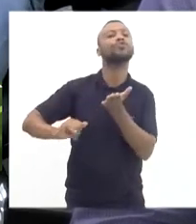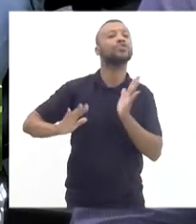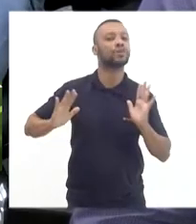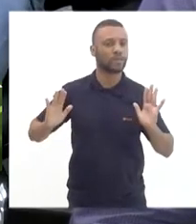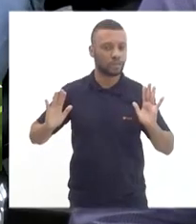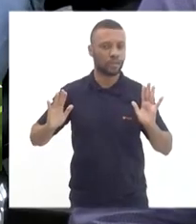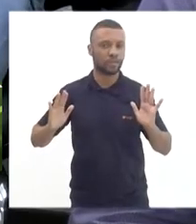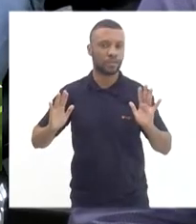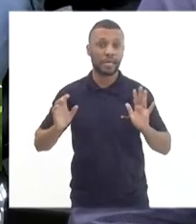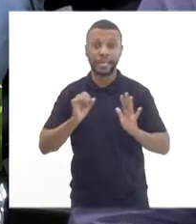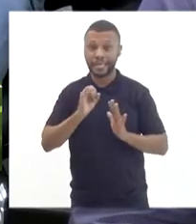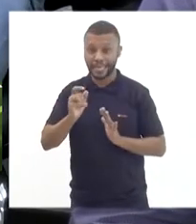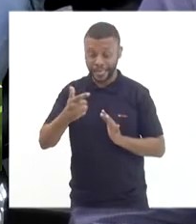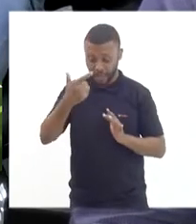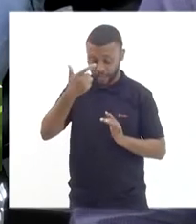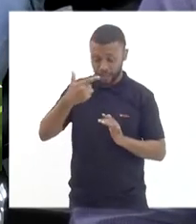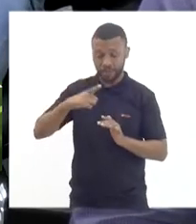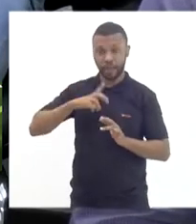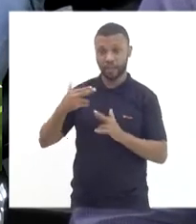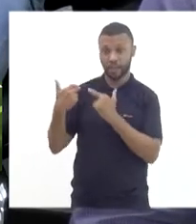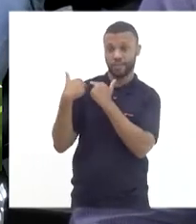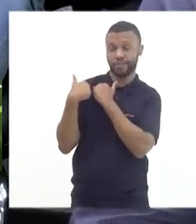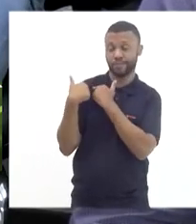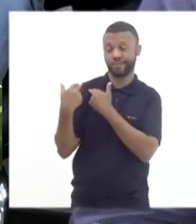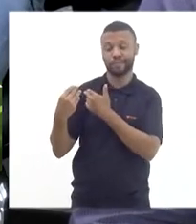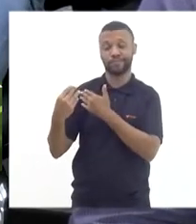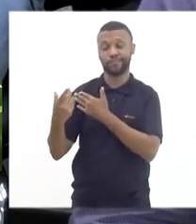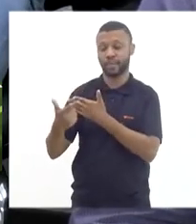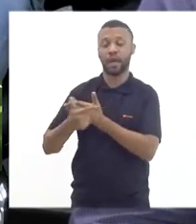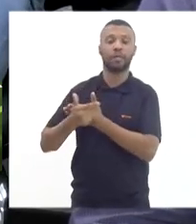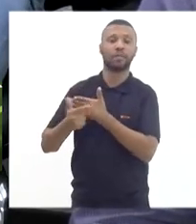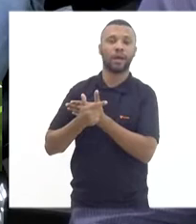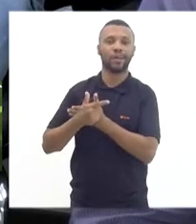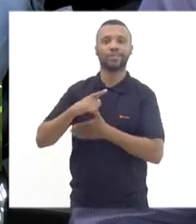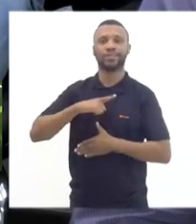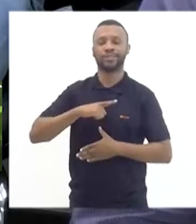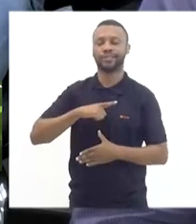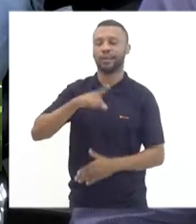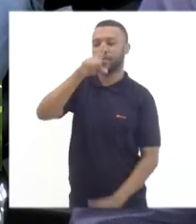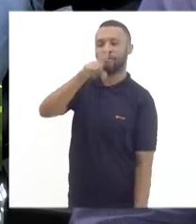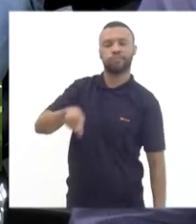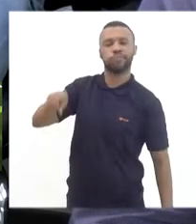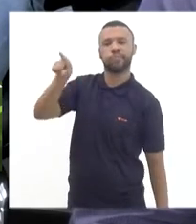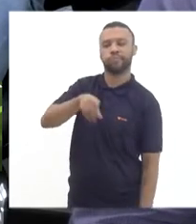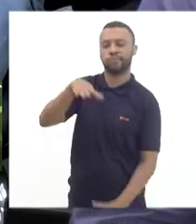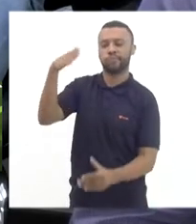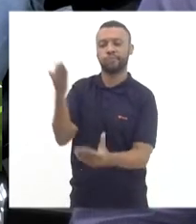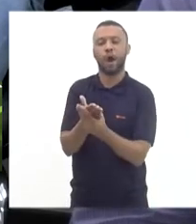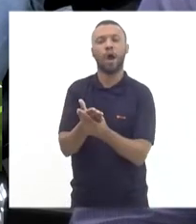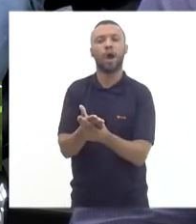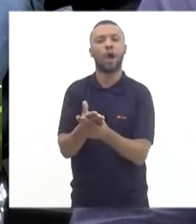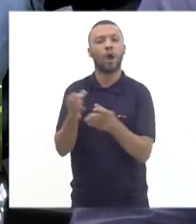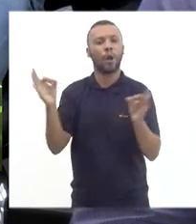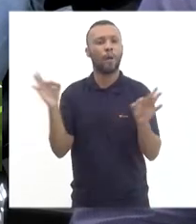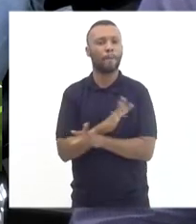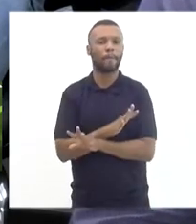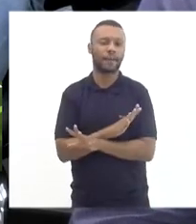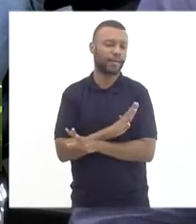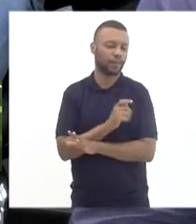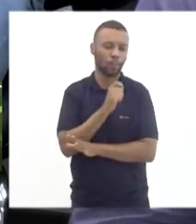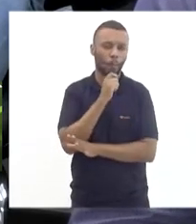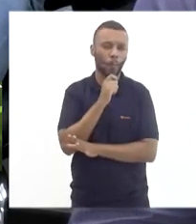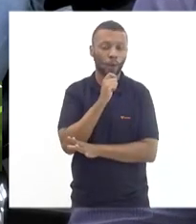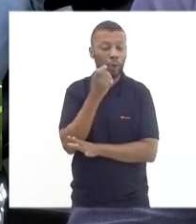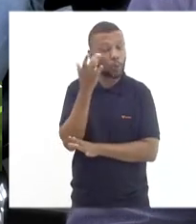recebesse esse ato de cassação completo, né? Não sei se eu estou